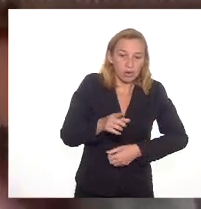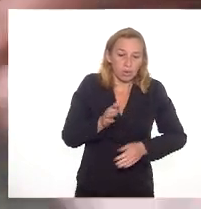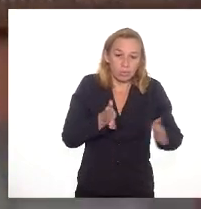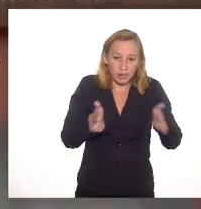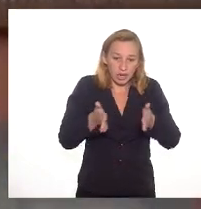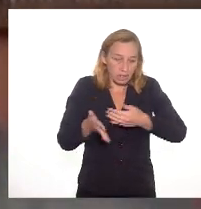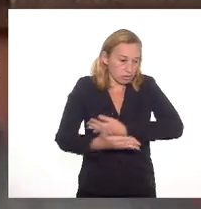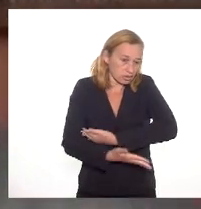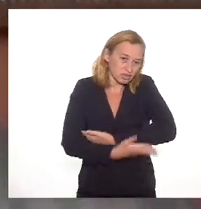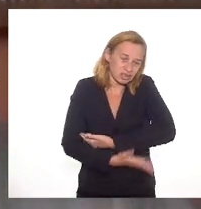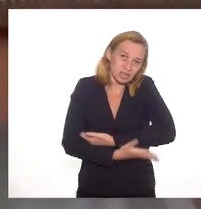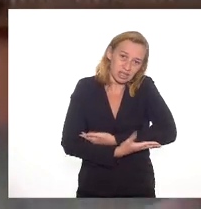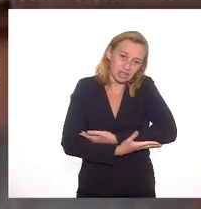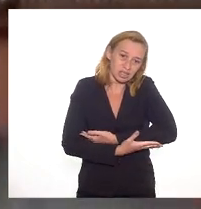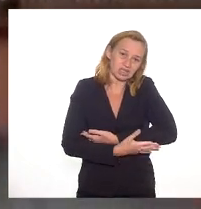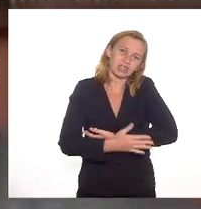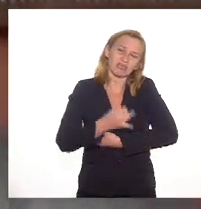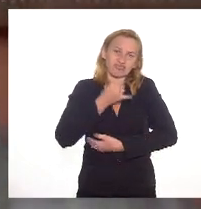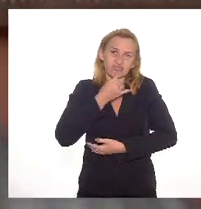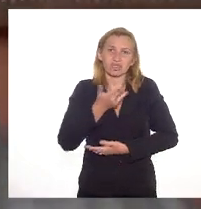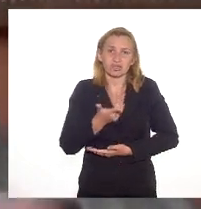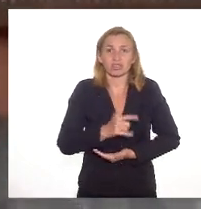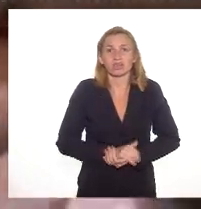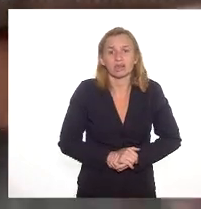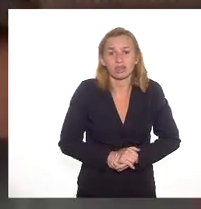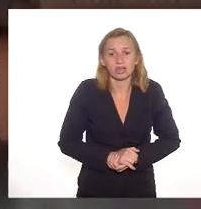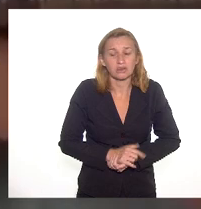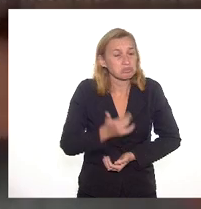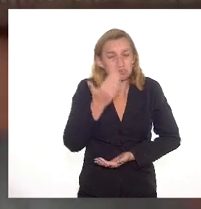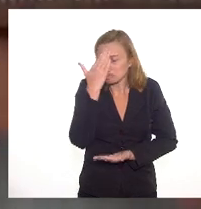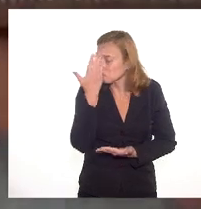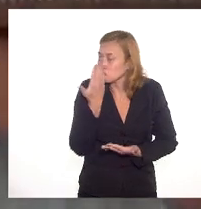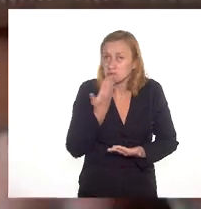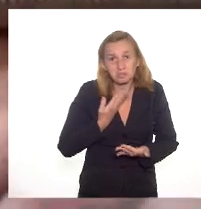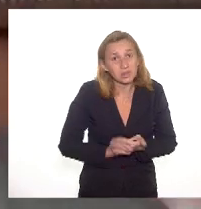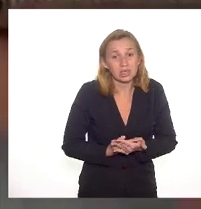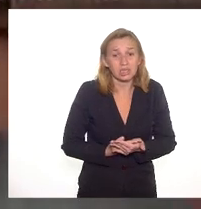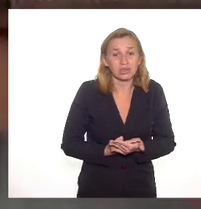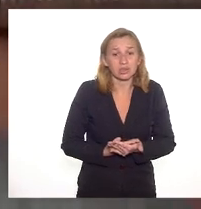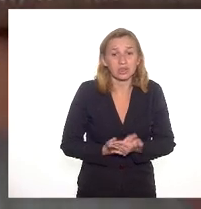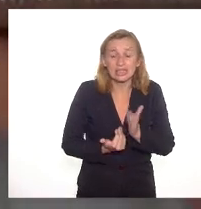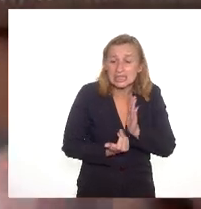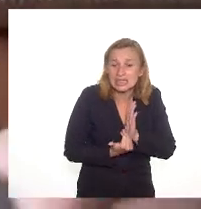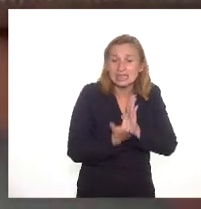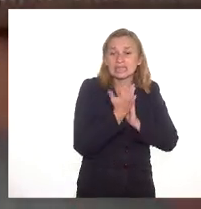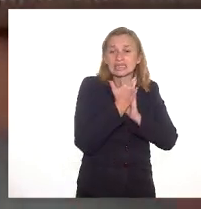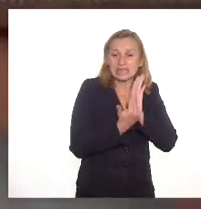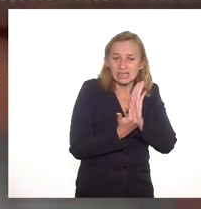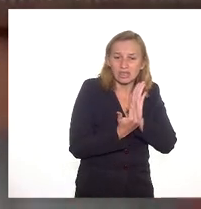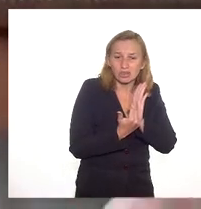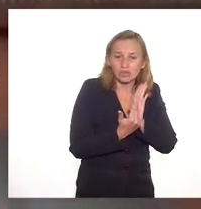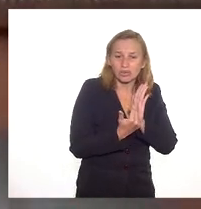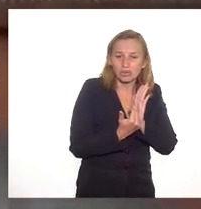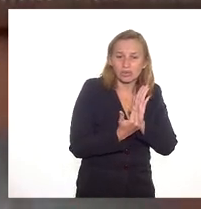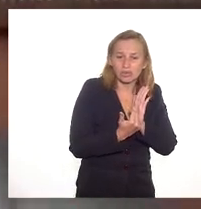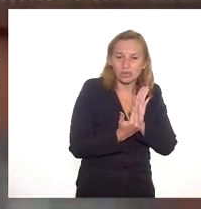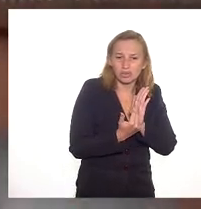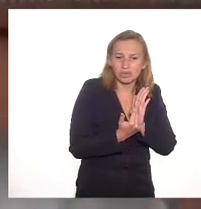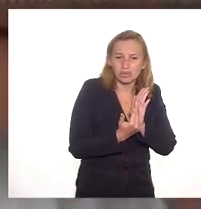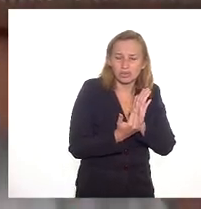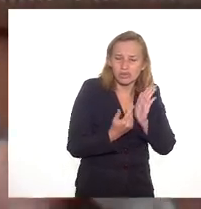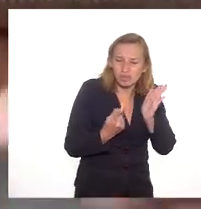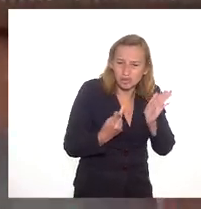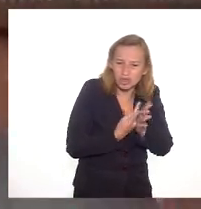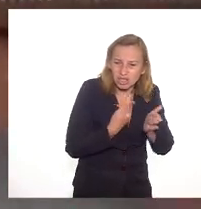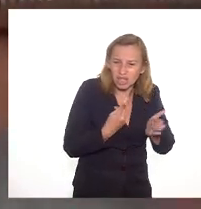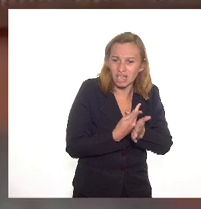assim, aterrador. Você não acredita no nível de anomalia da sociedade e